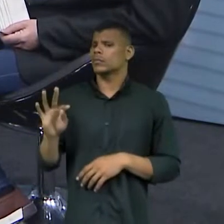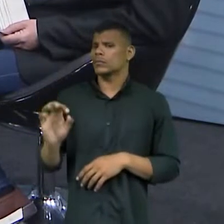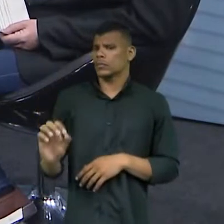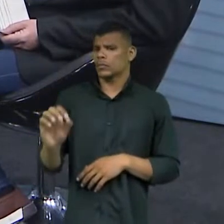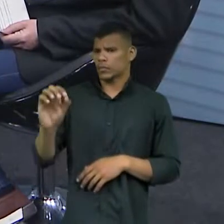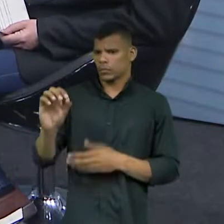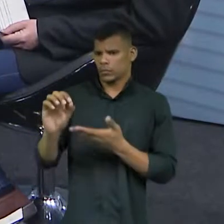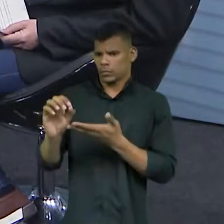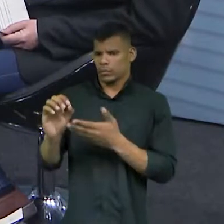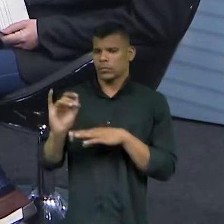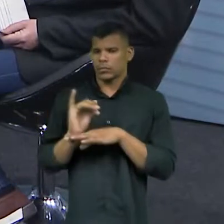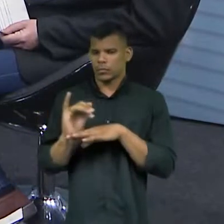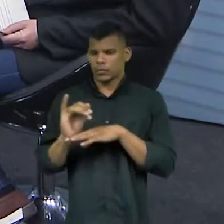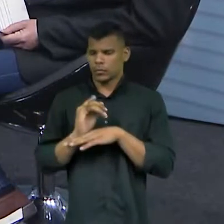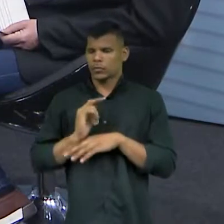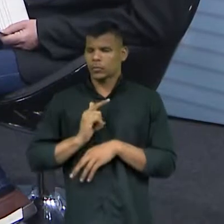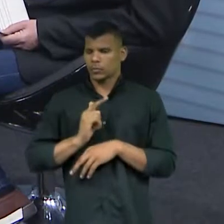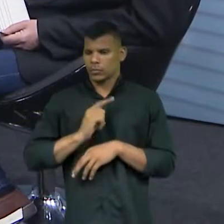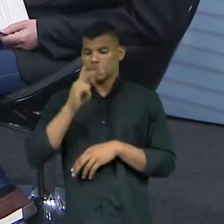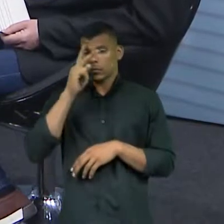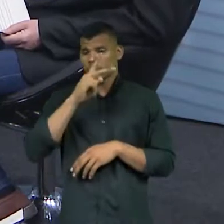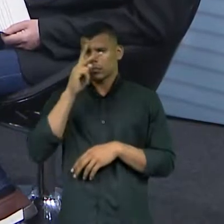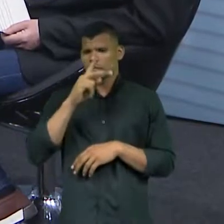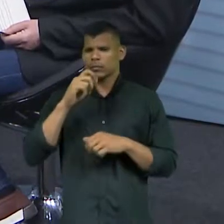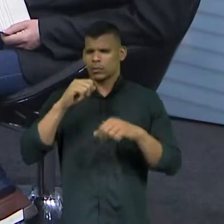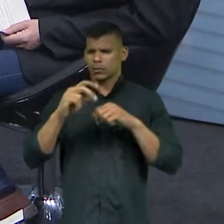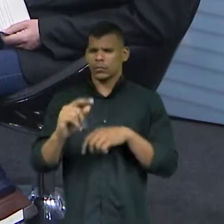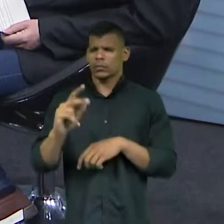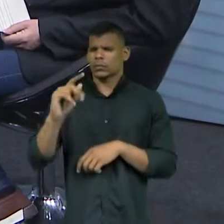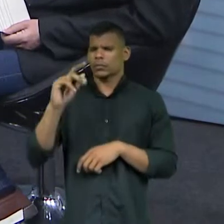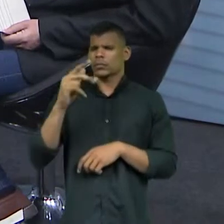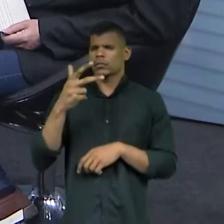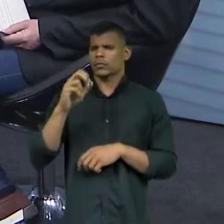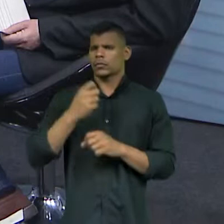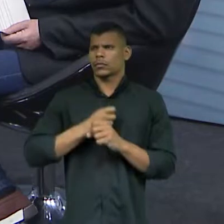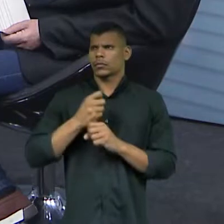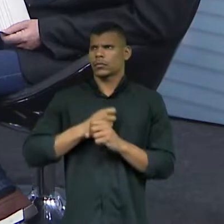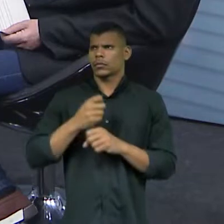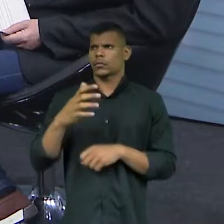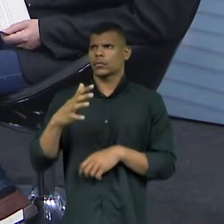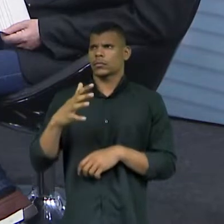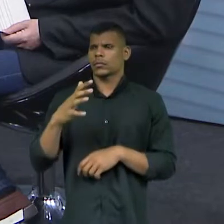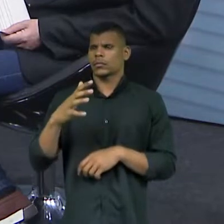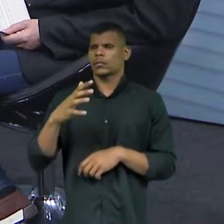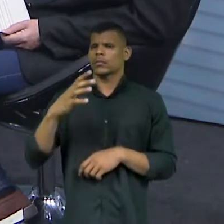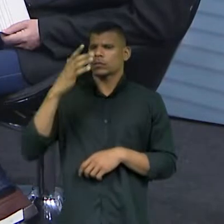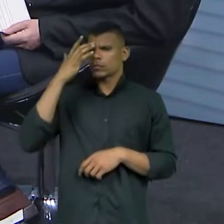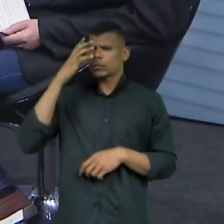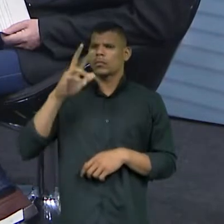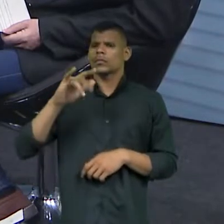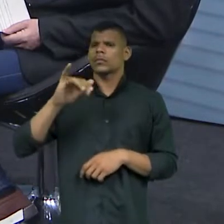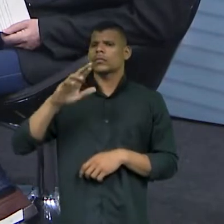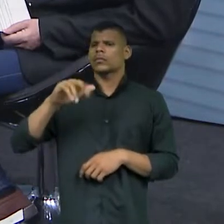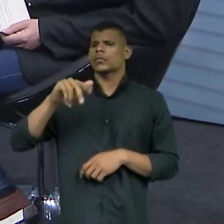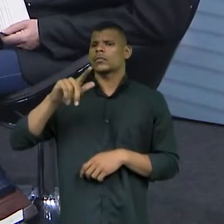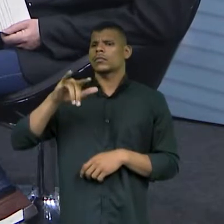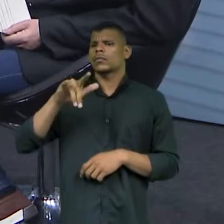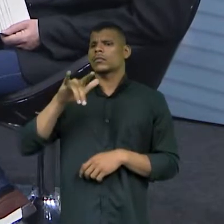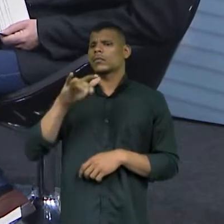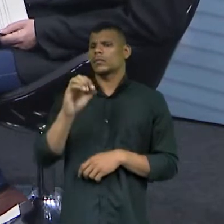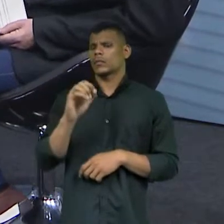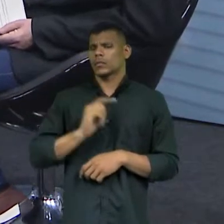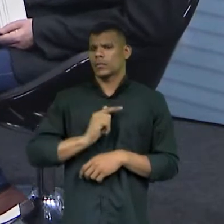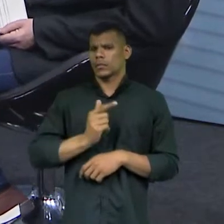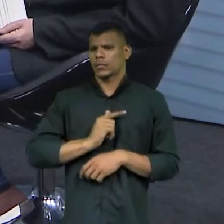lembro bem, esse debate é antigo, né, no Ceará, há mais de 30 anos. Eu acho, até o Vigílio já cogitava o porto e o Tasso